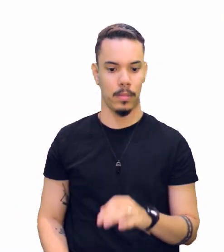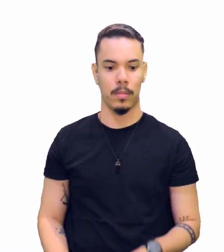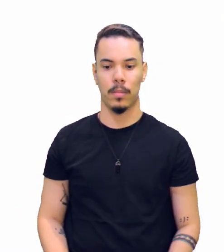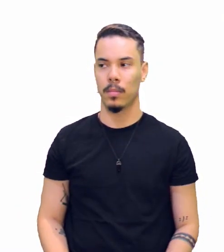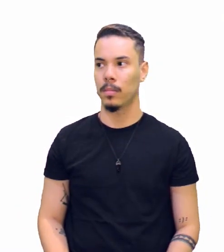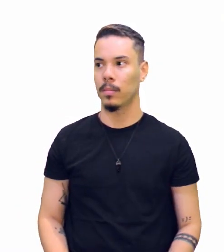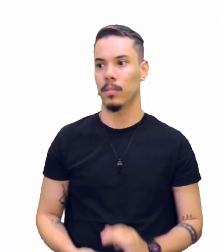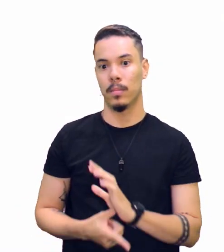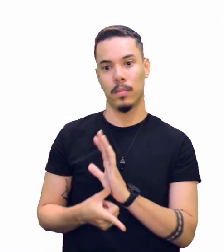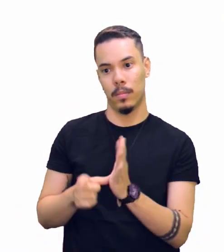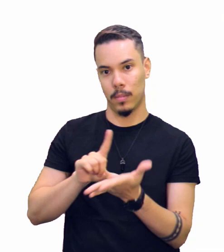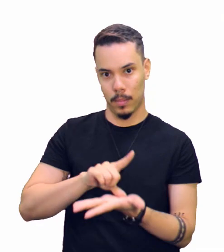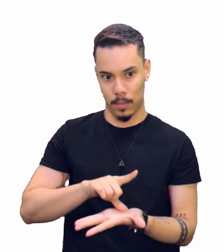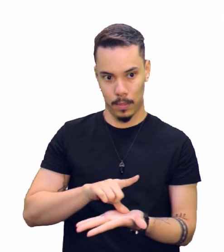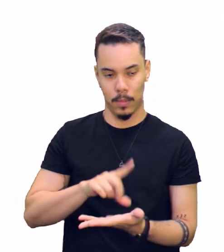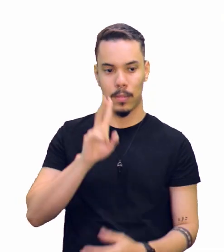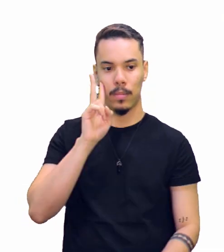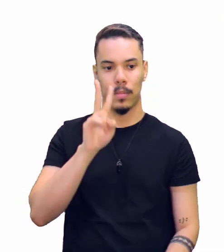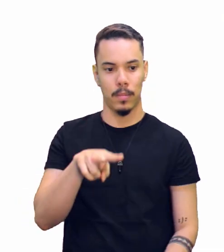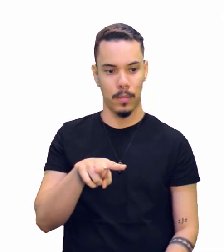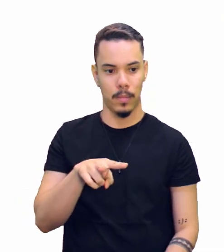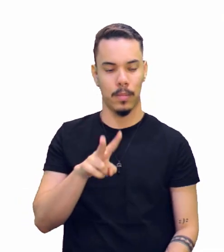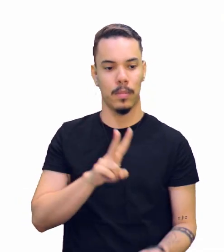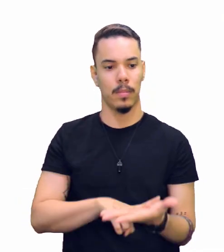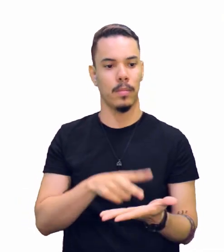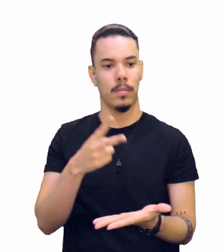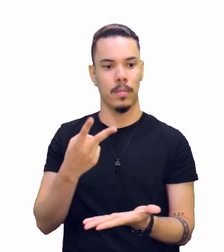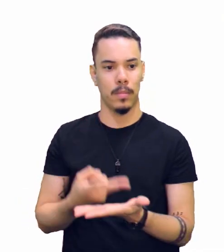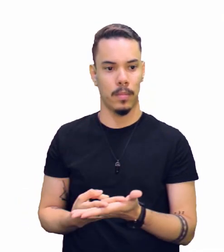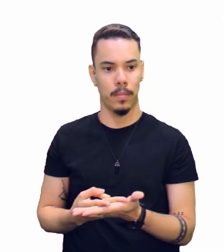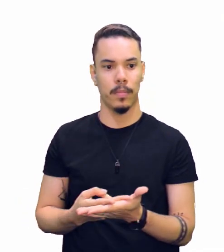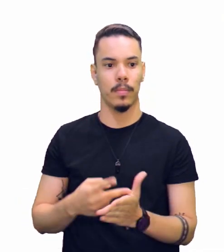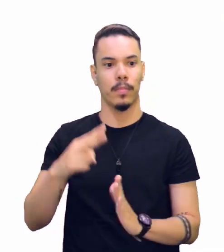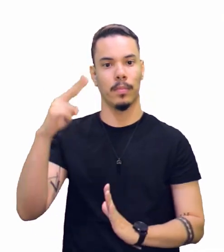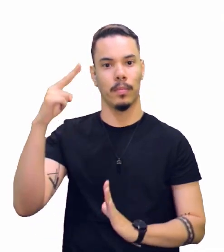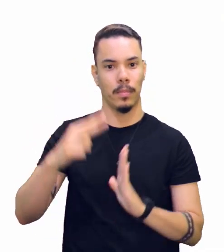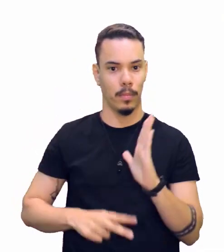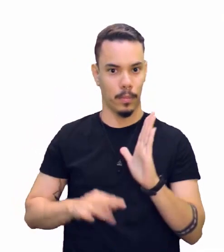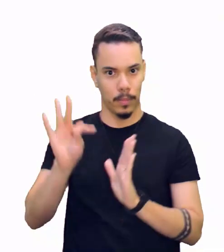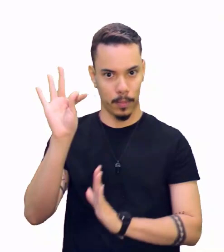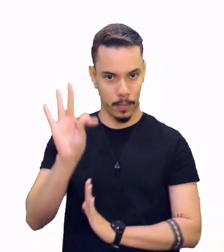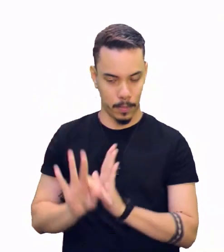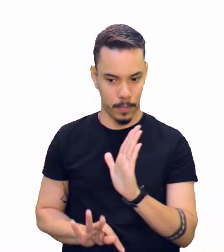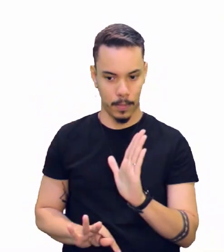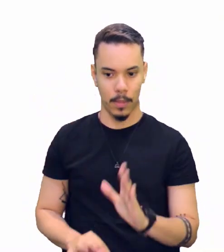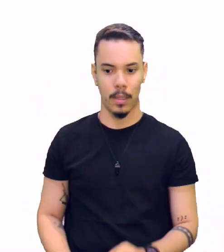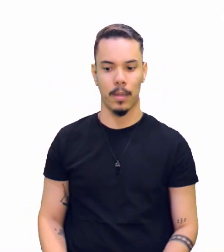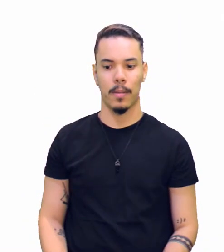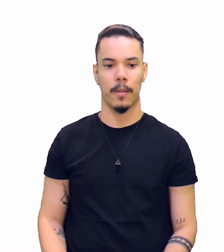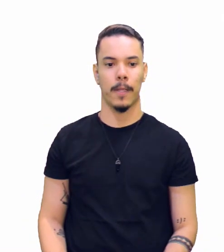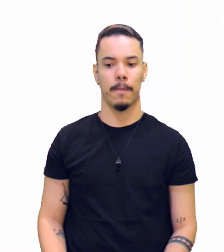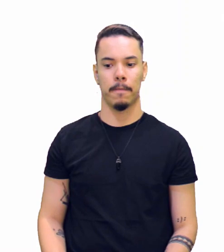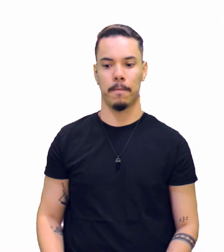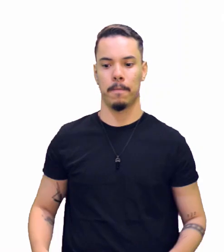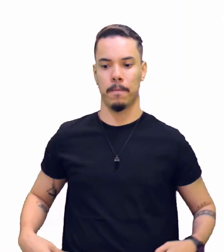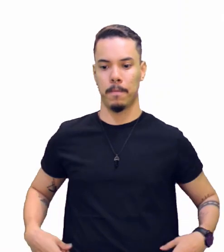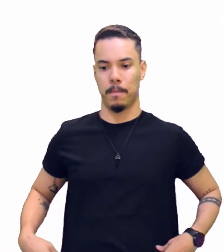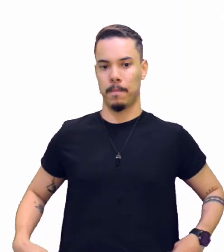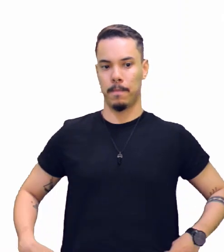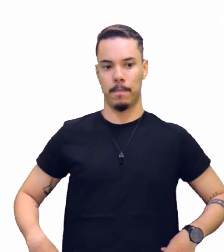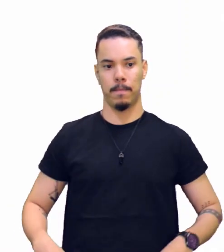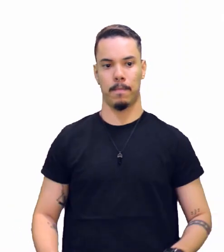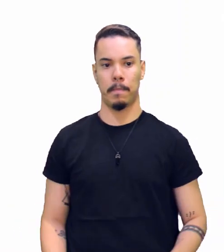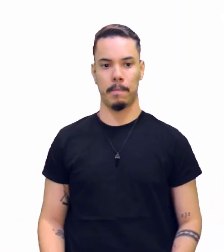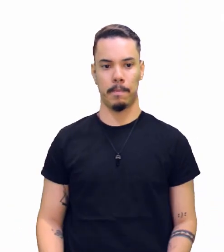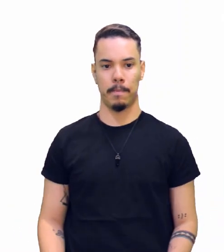gente ir atrás das interpretações Bá vamos fazer a leitura do texto Olha só